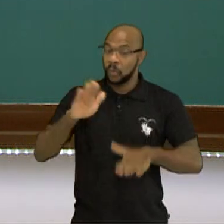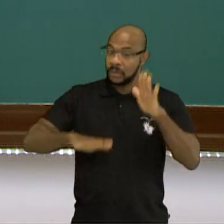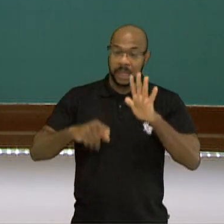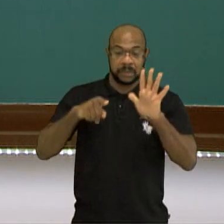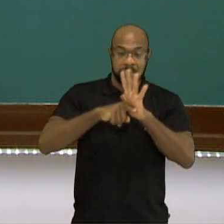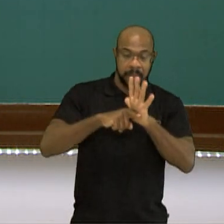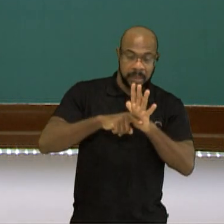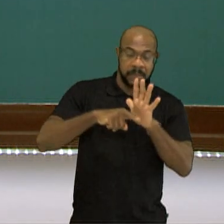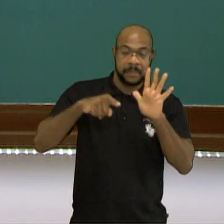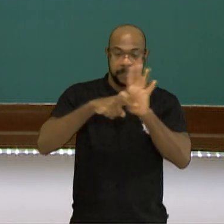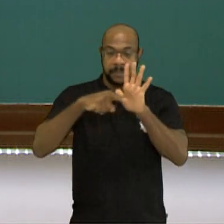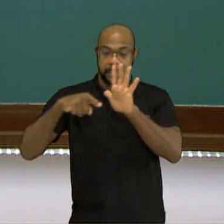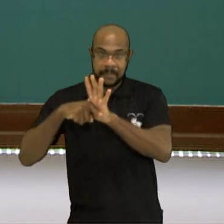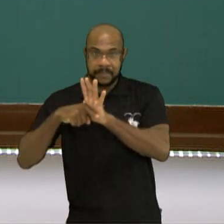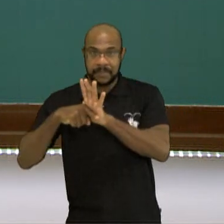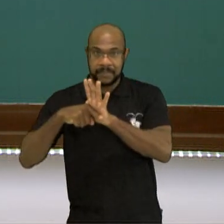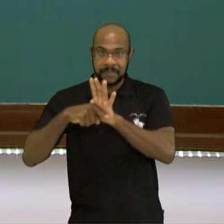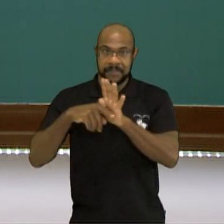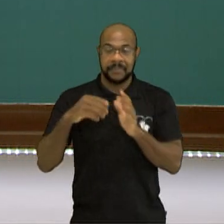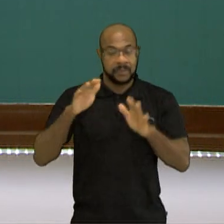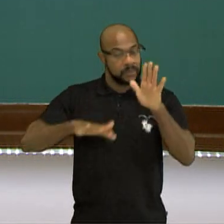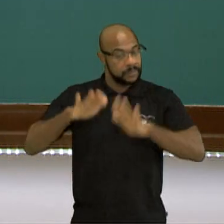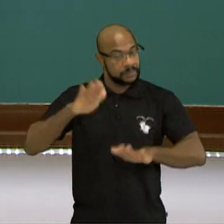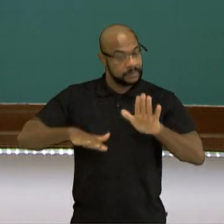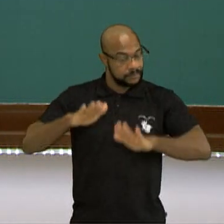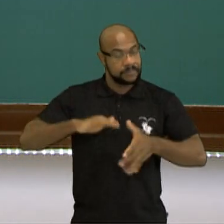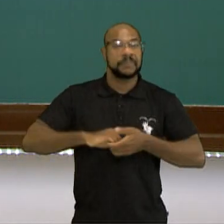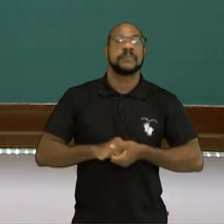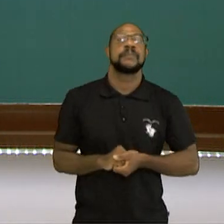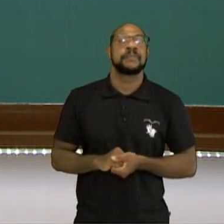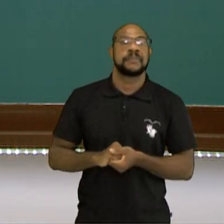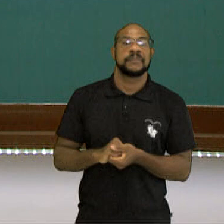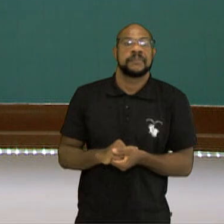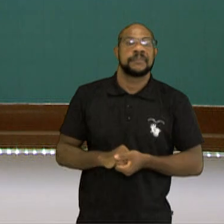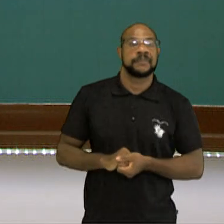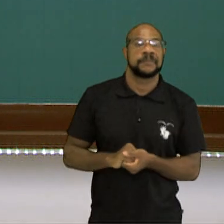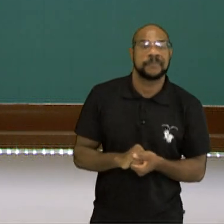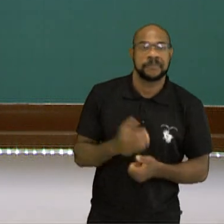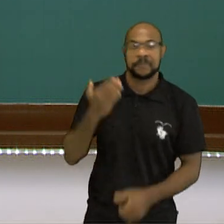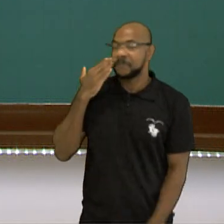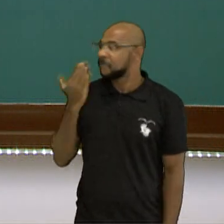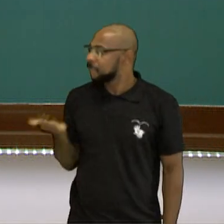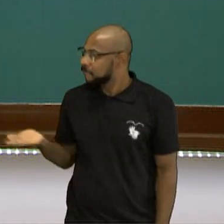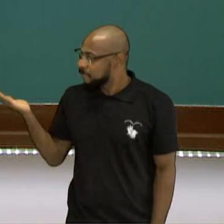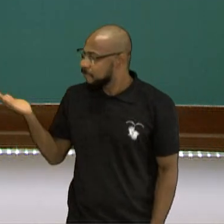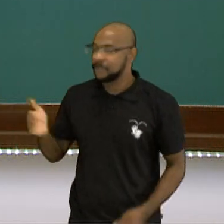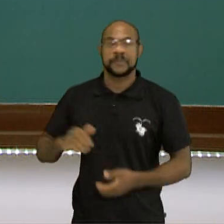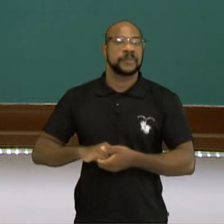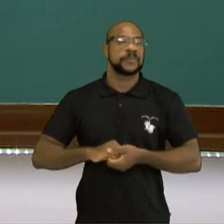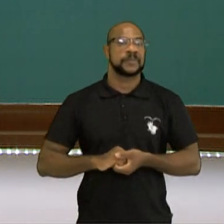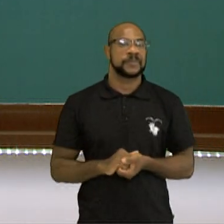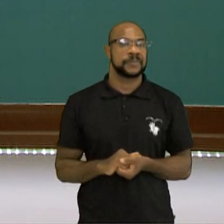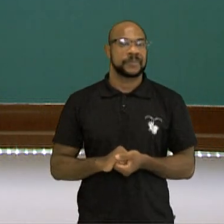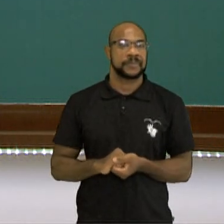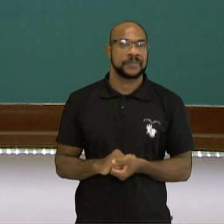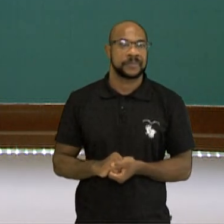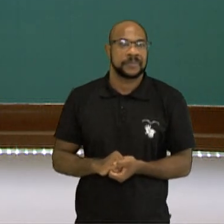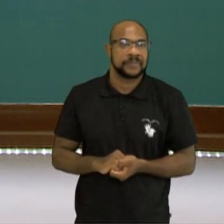negativos. Tenho 2, tirei 4, tenho 2 e devo 4, faltam 2. E 0 vezes